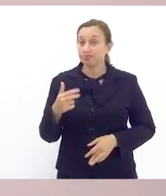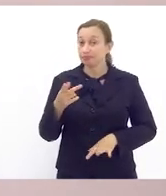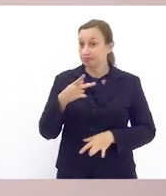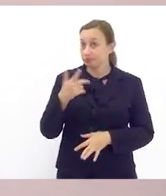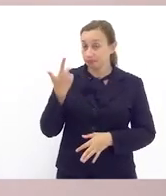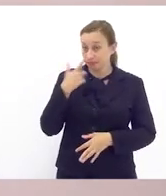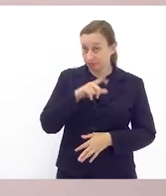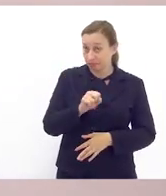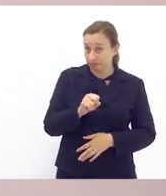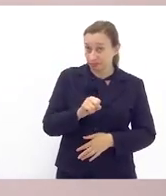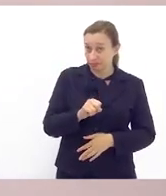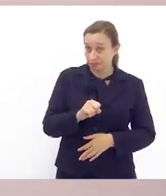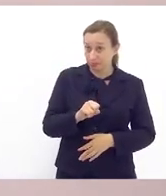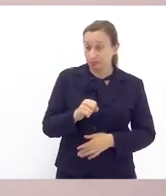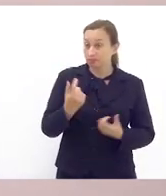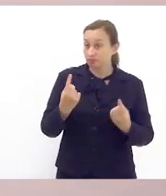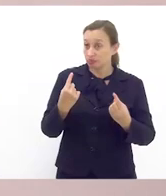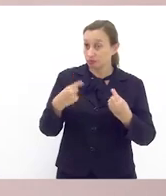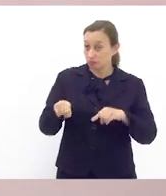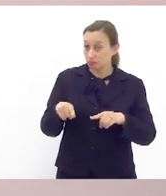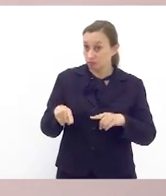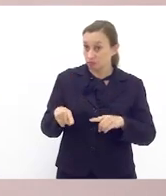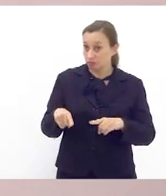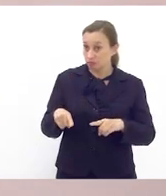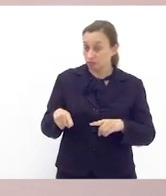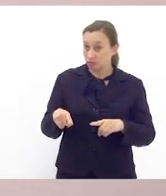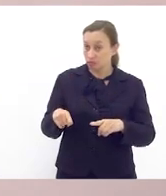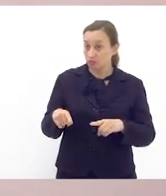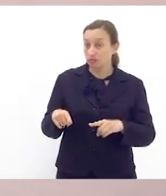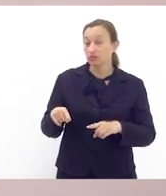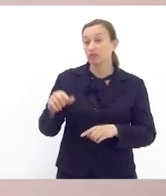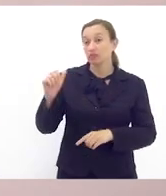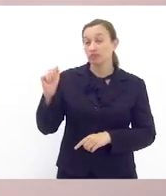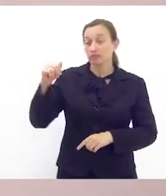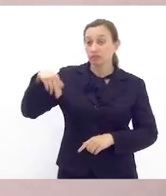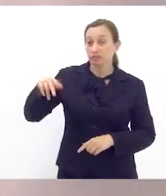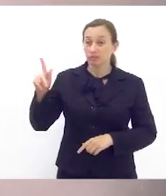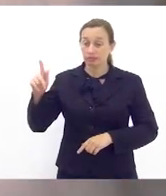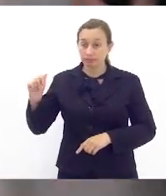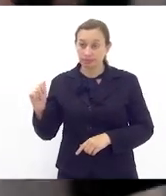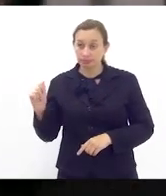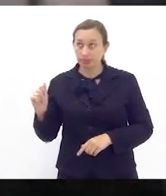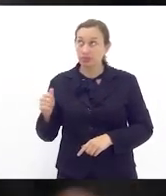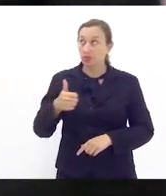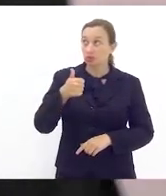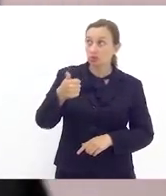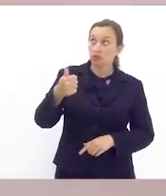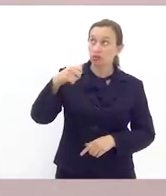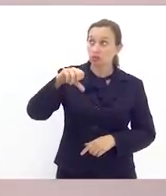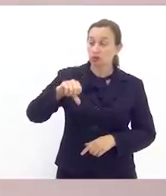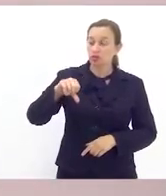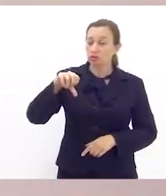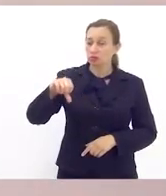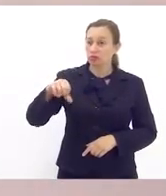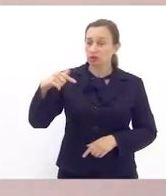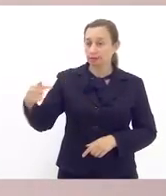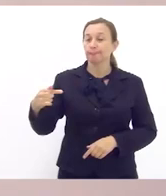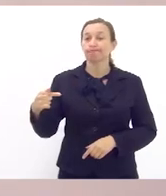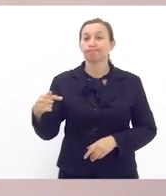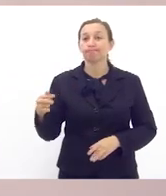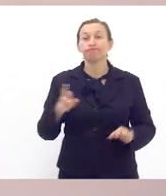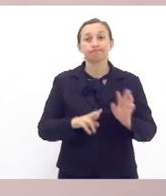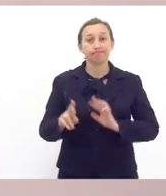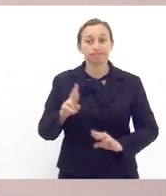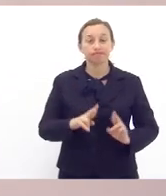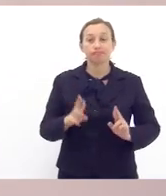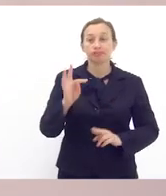consegui contra a antiga Ampla foi 1997 em relação